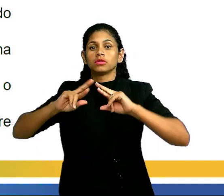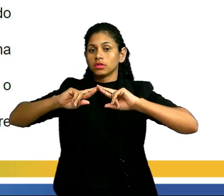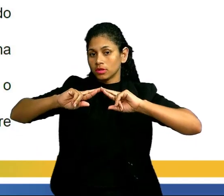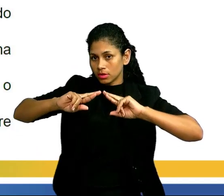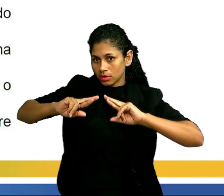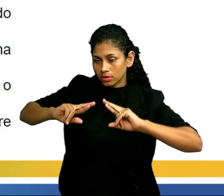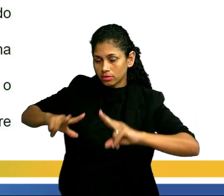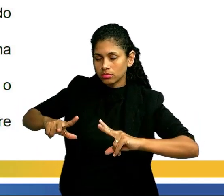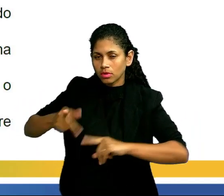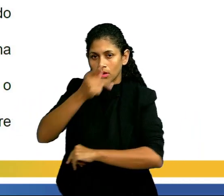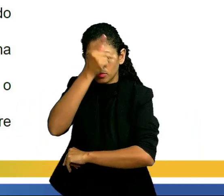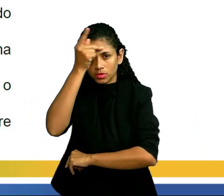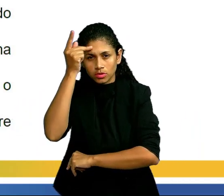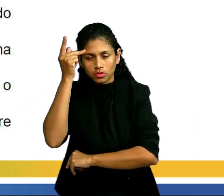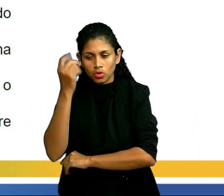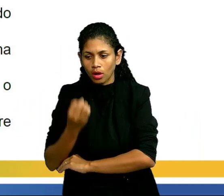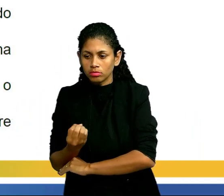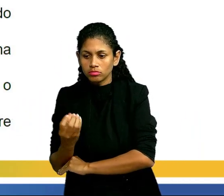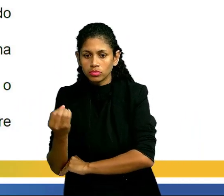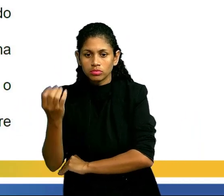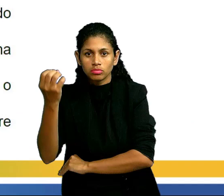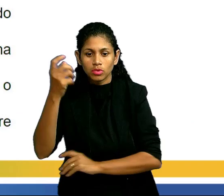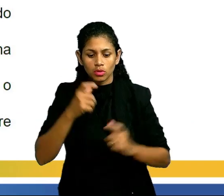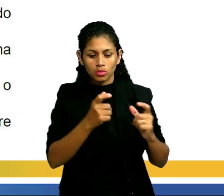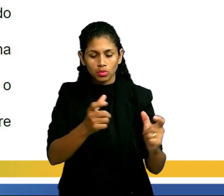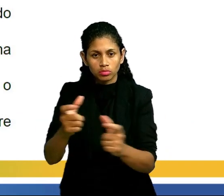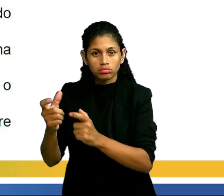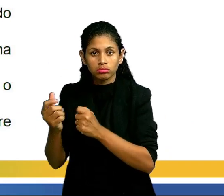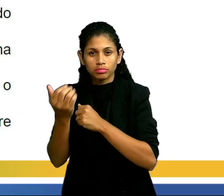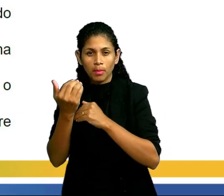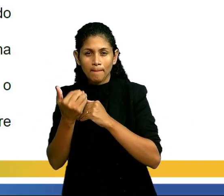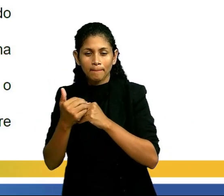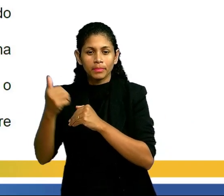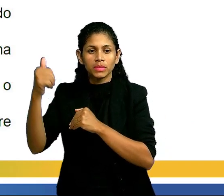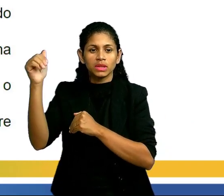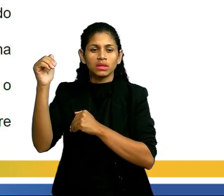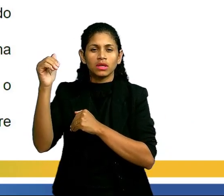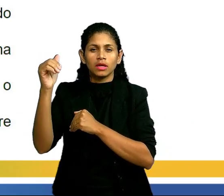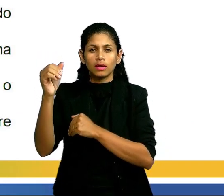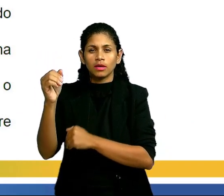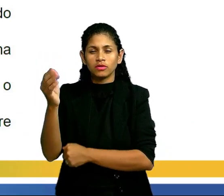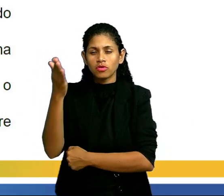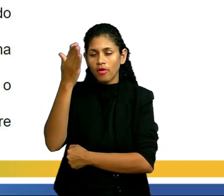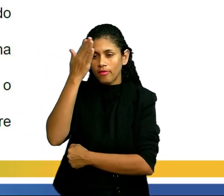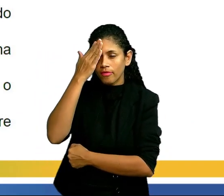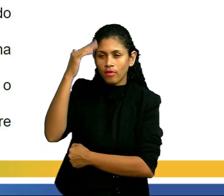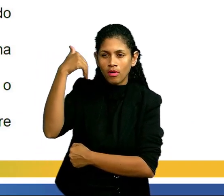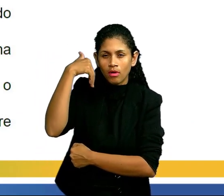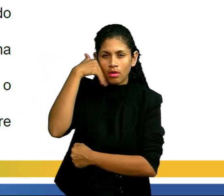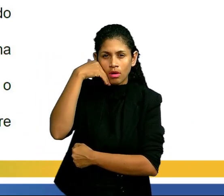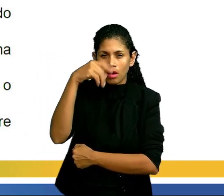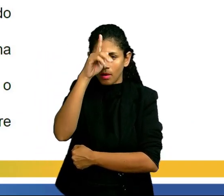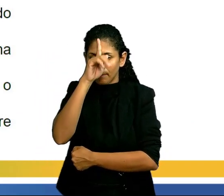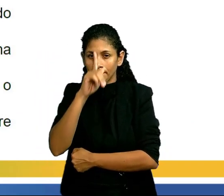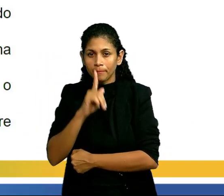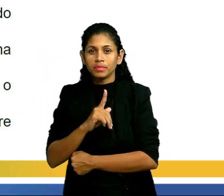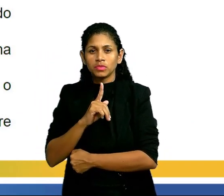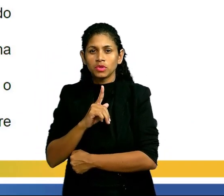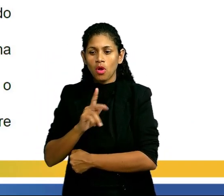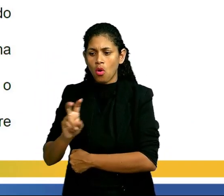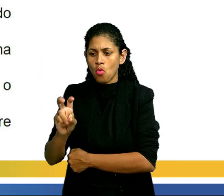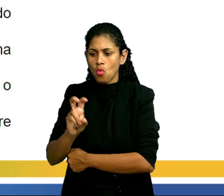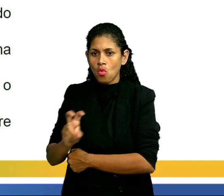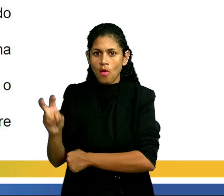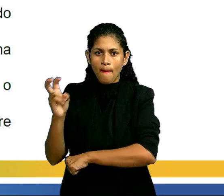que viajam para regiões em que ocorrem altas incidências de febre amarela, de picadas de cobras